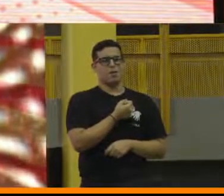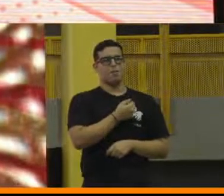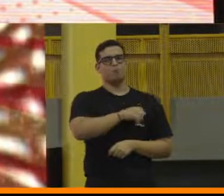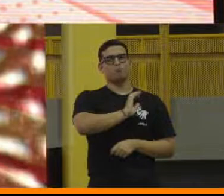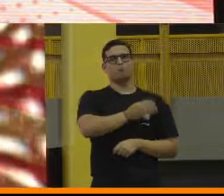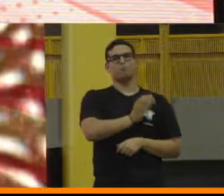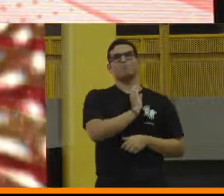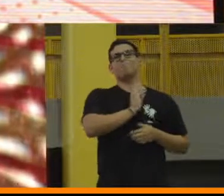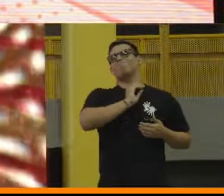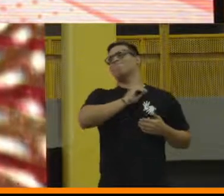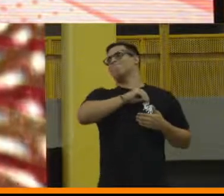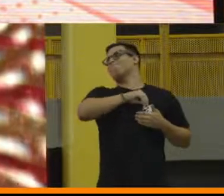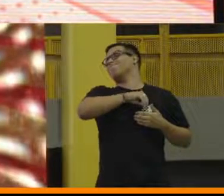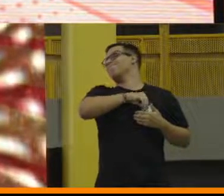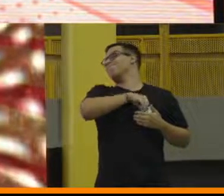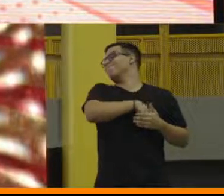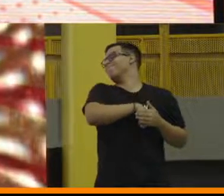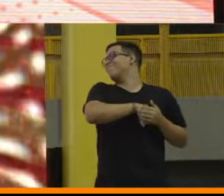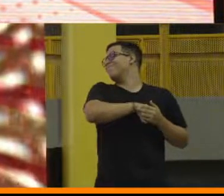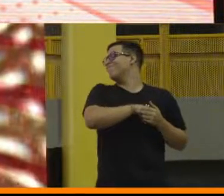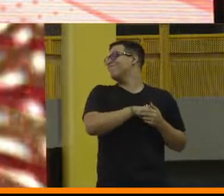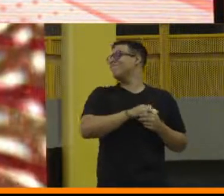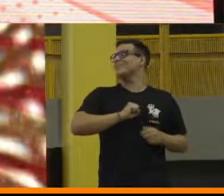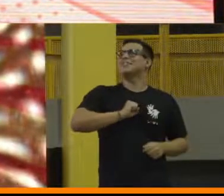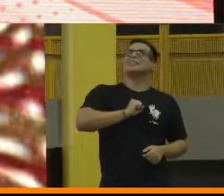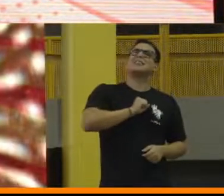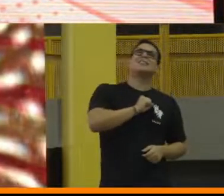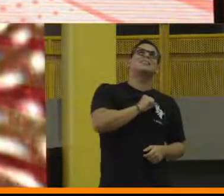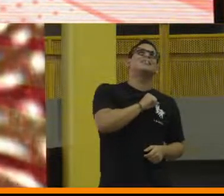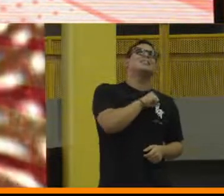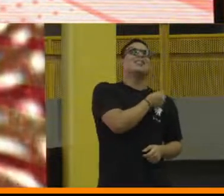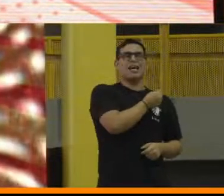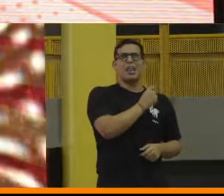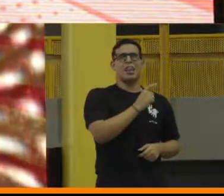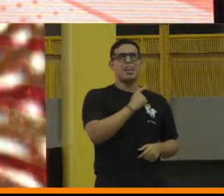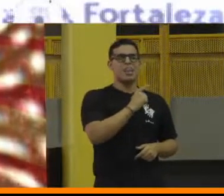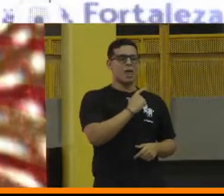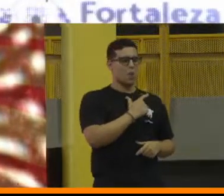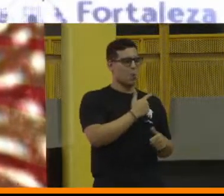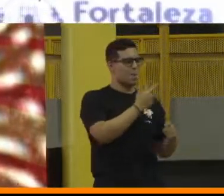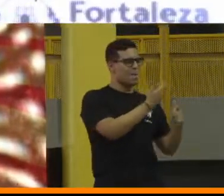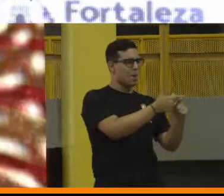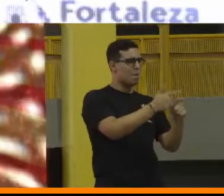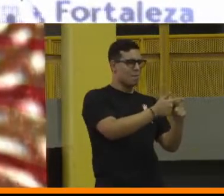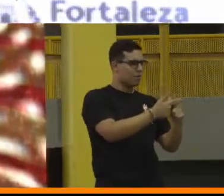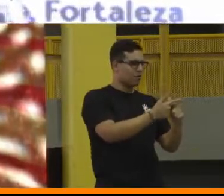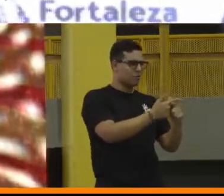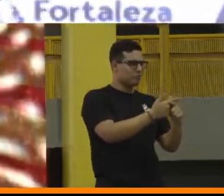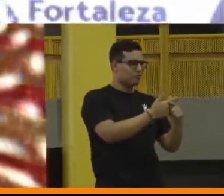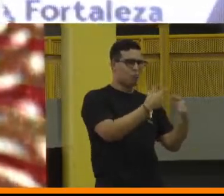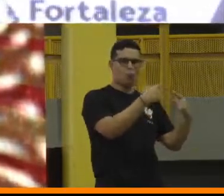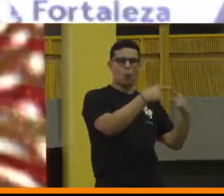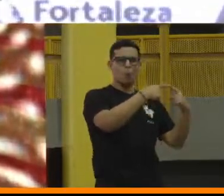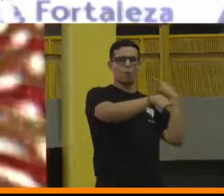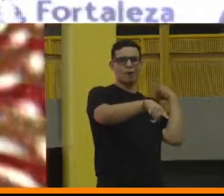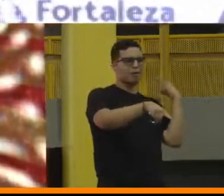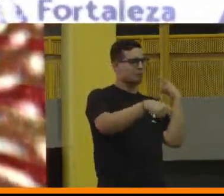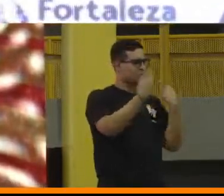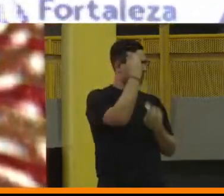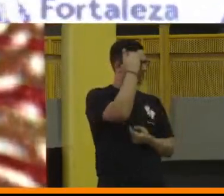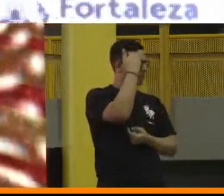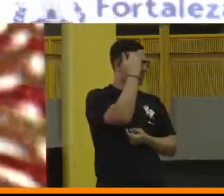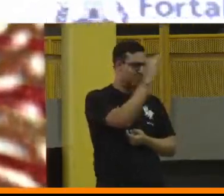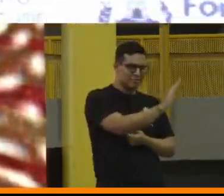coração, quando vem um problema que não faz o menor sentido, que eu não entendo nada do que estou